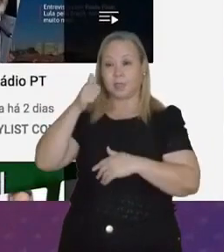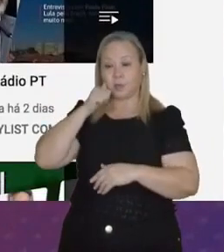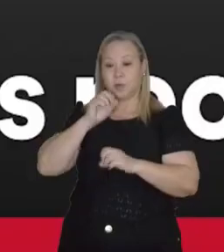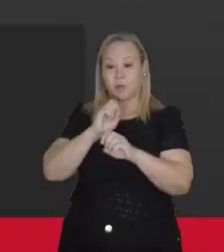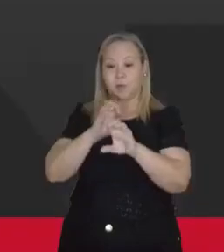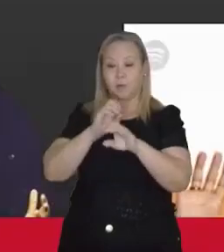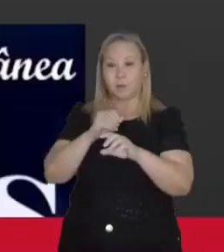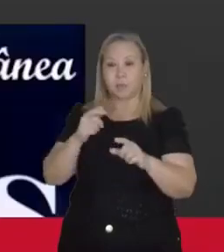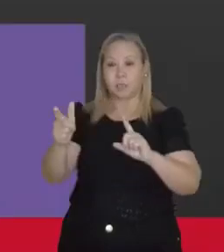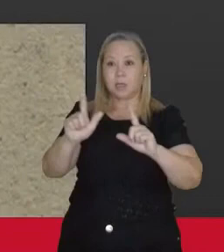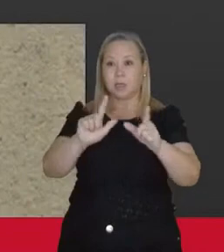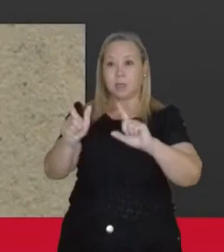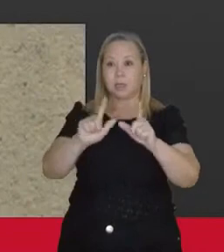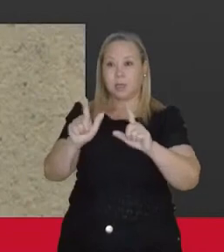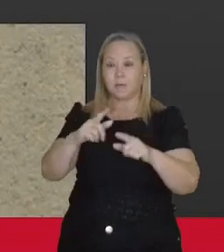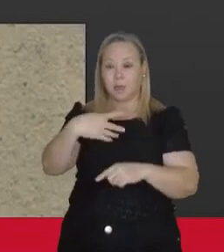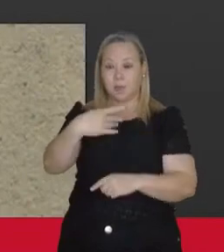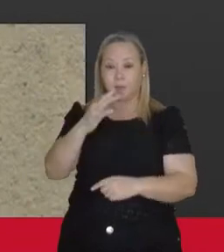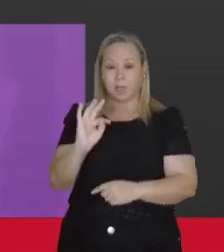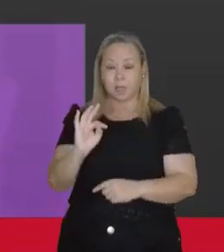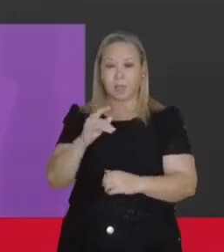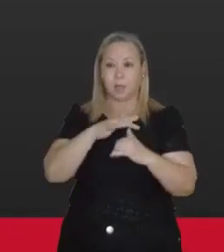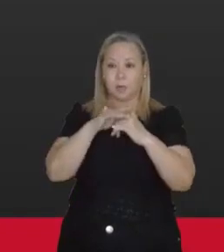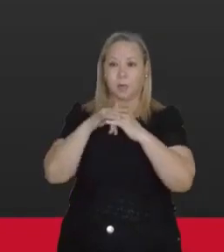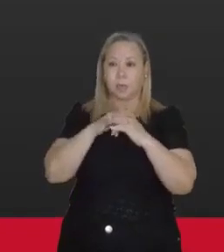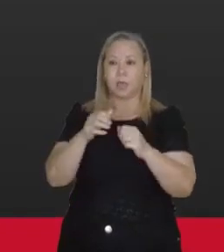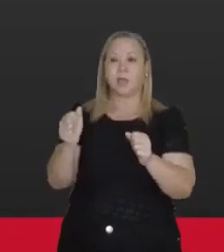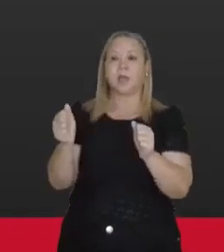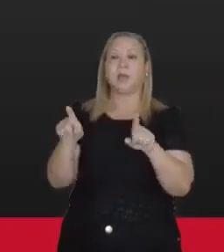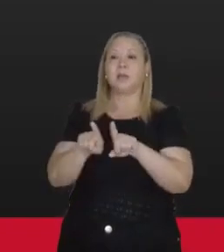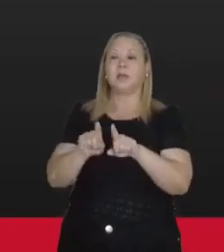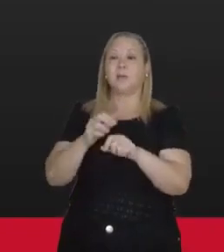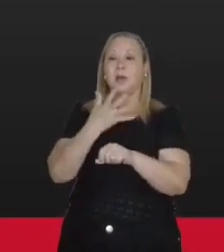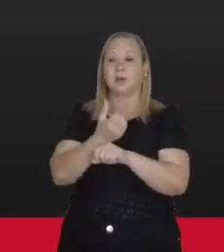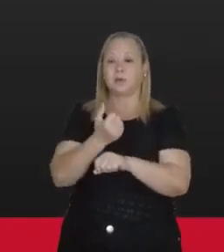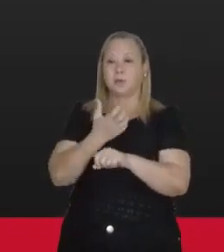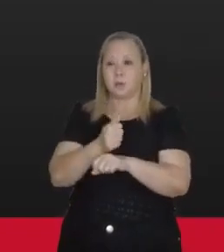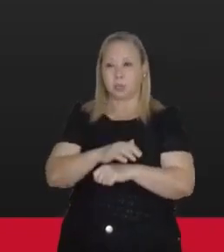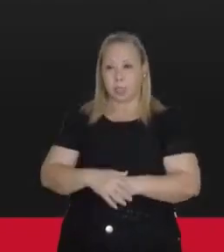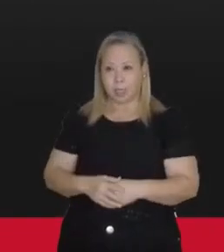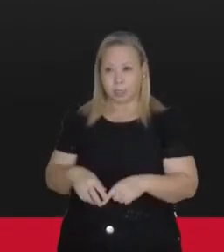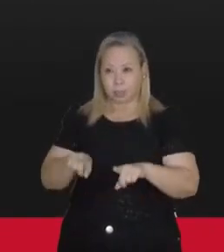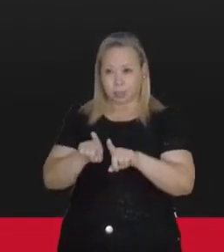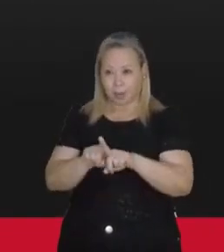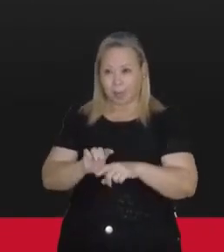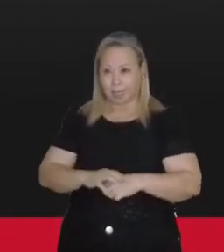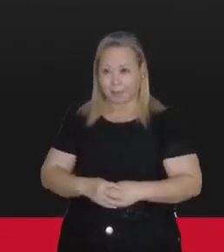canal da TV PT no YouTube, em formato de podcast no Spotify.